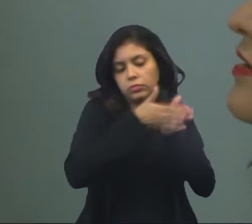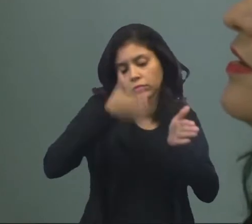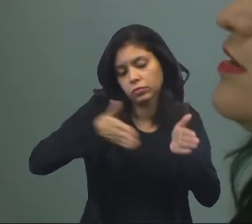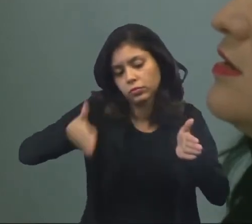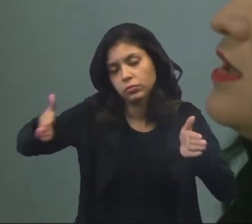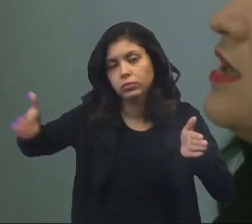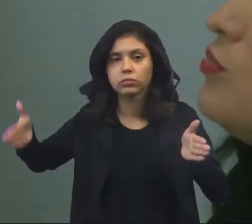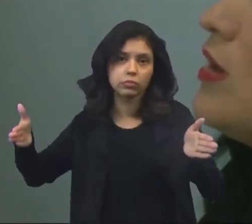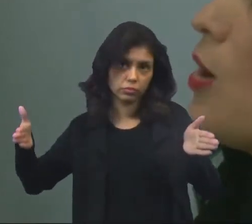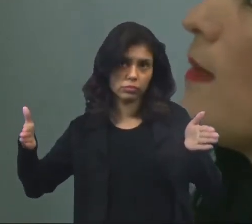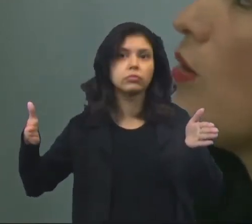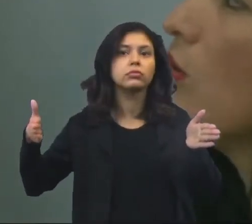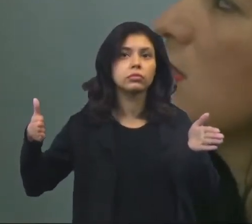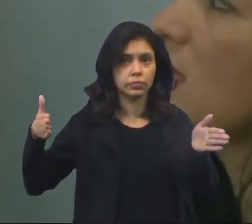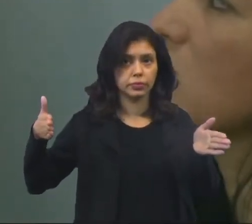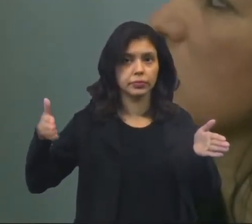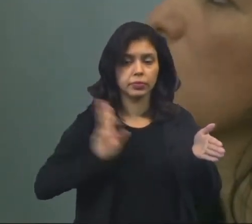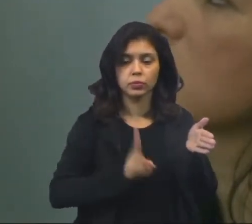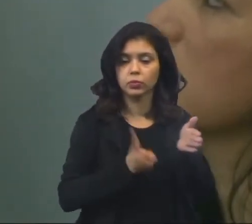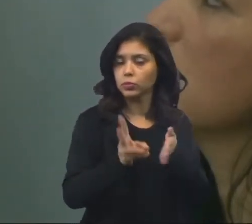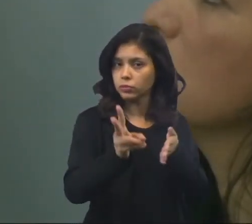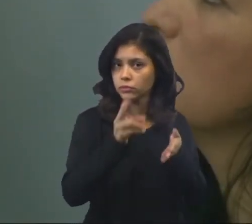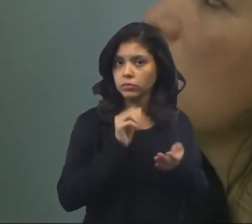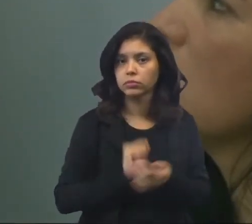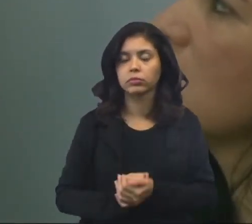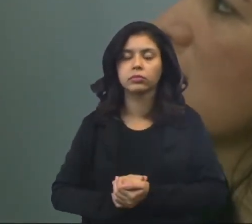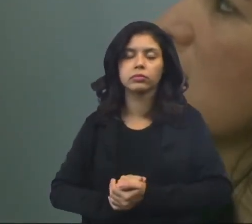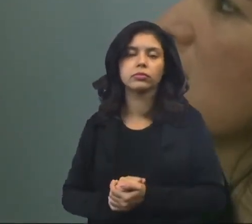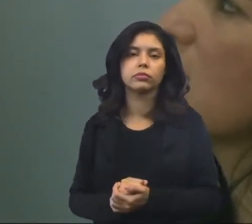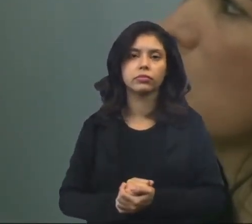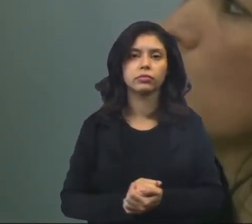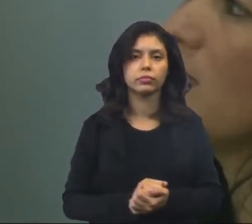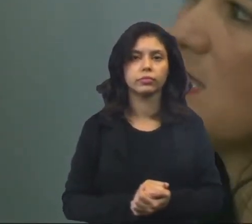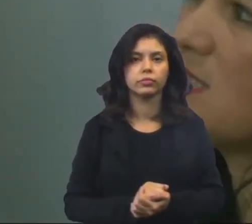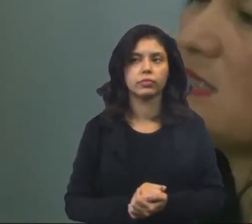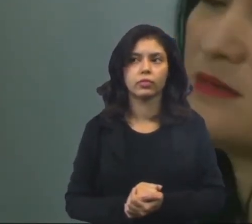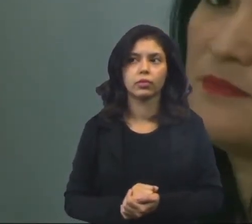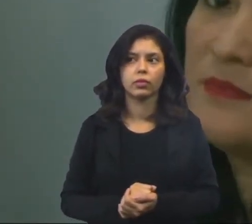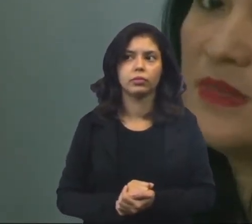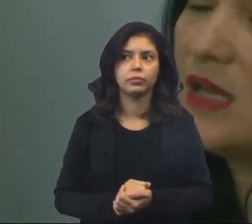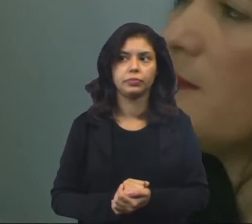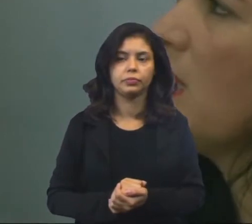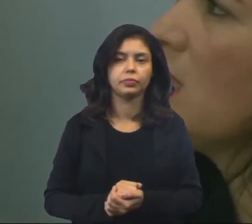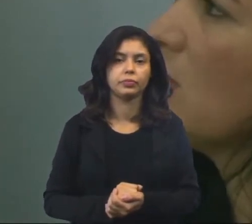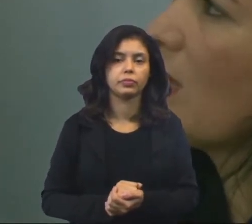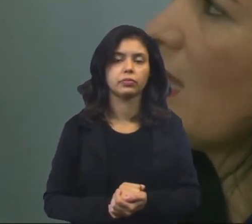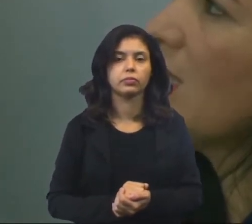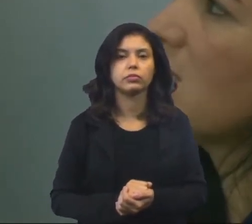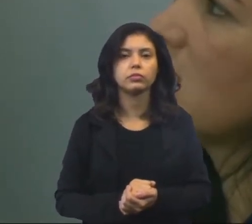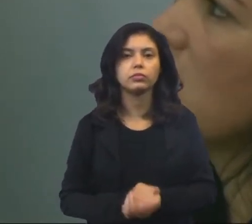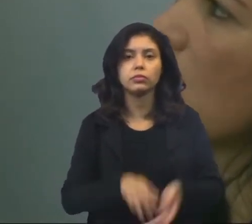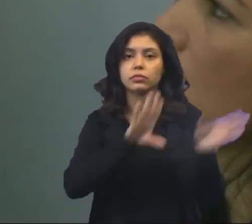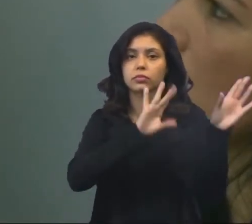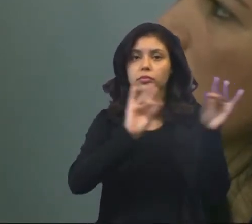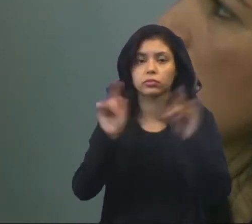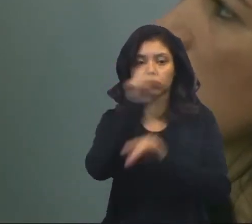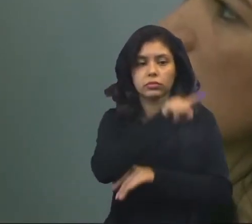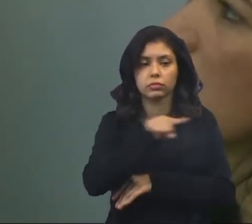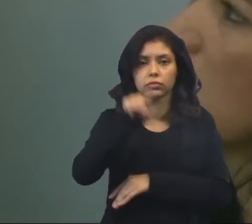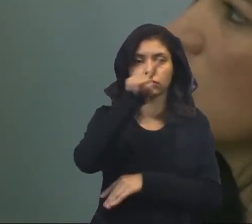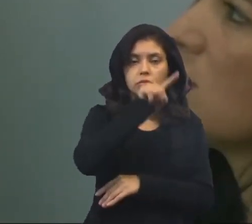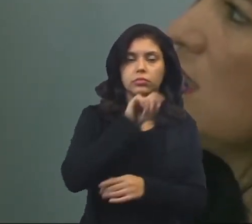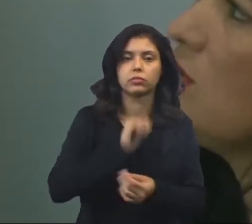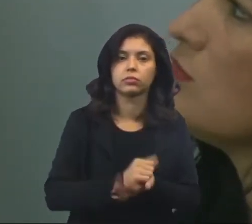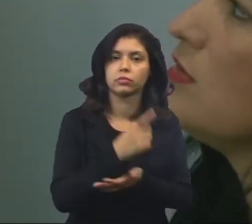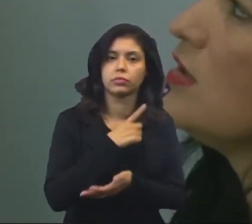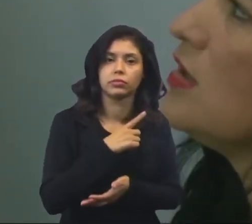ordem regular, uma ordem que ela está sendo seguida aqui, obedecida, tá? Então, a cada círculo